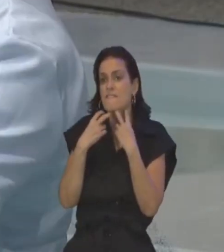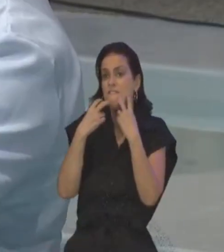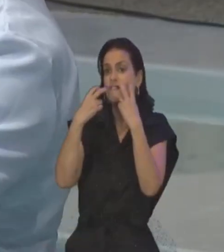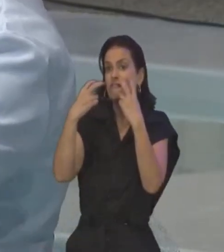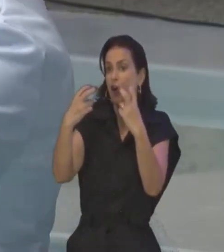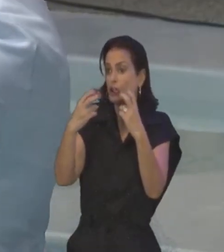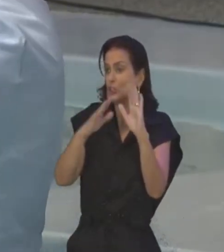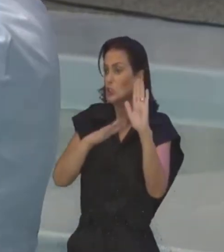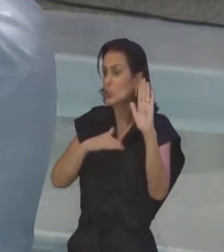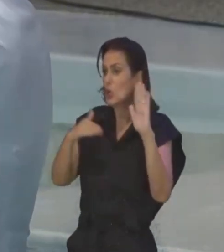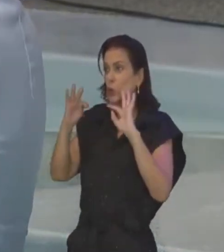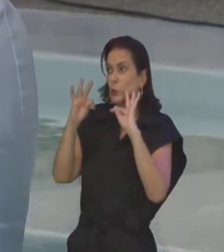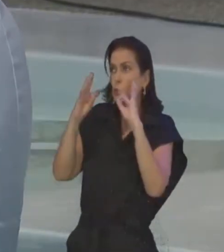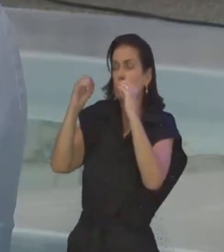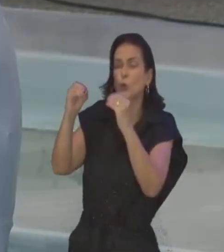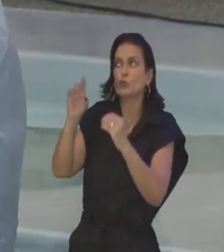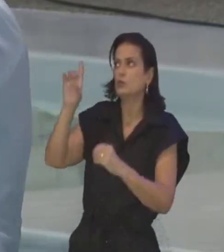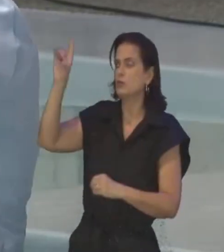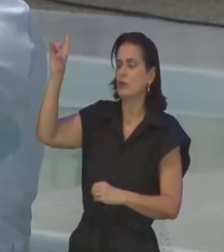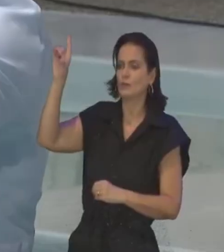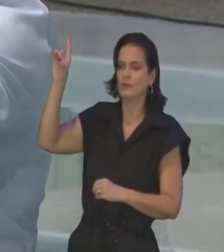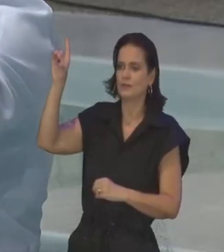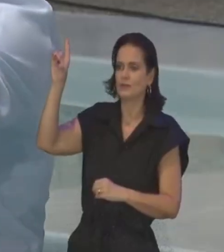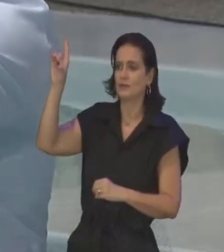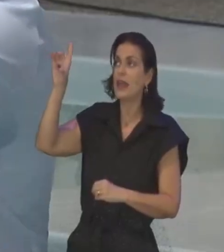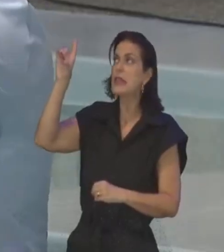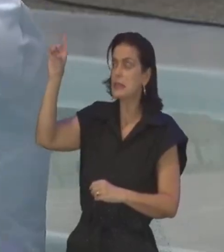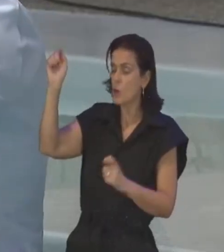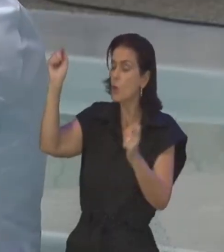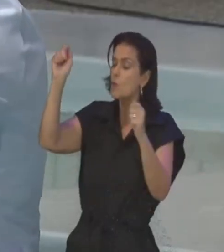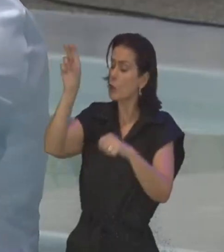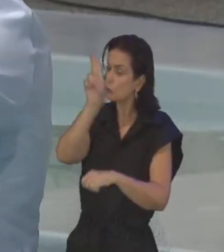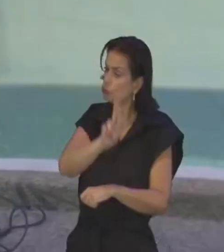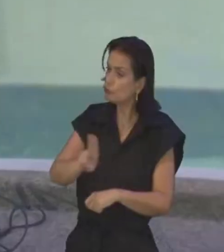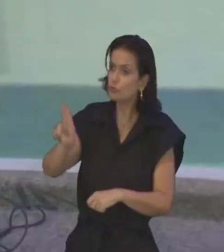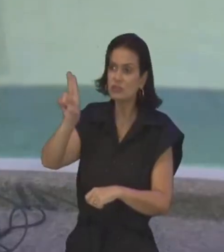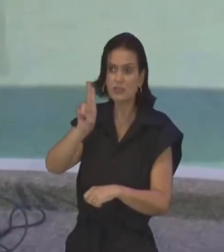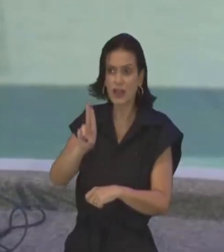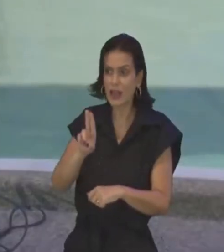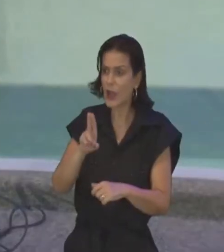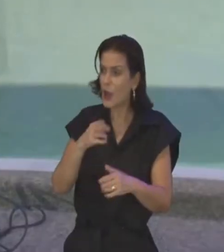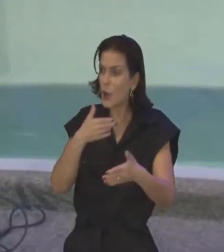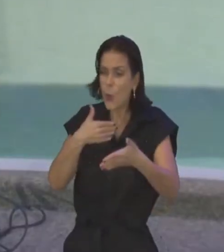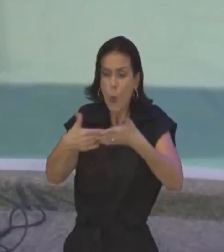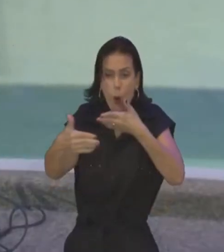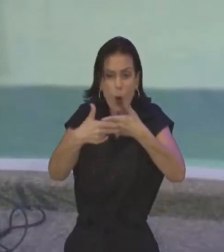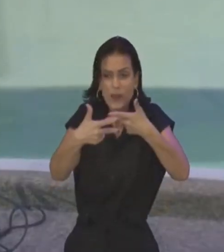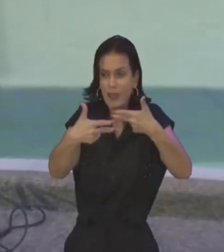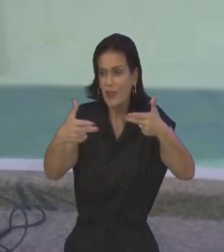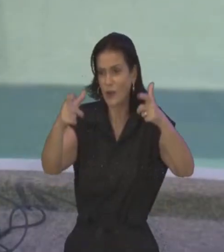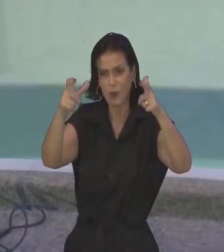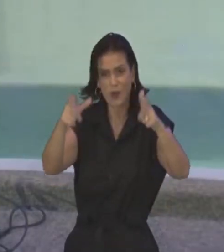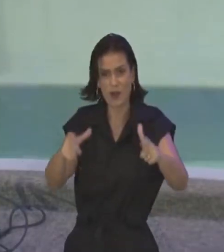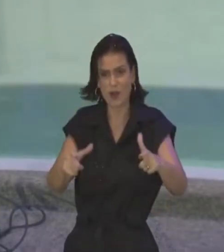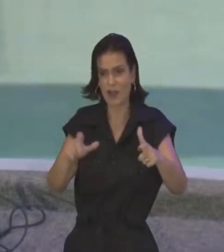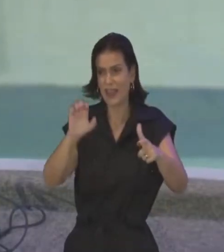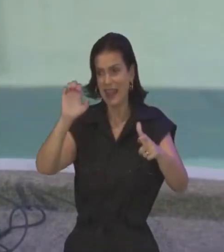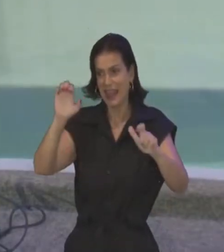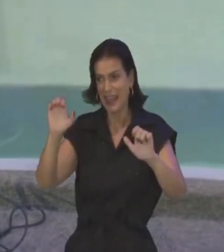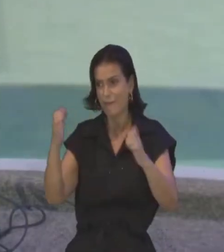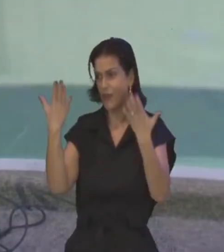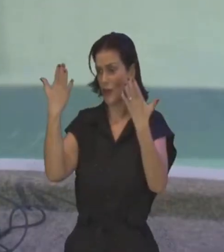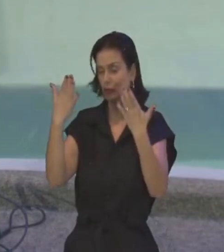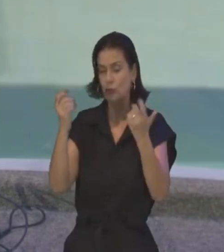total de Deus, porque Deus pode usar cada pessoa. Deus pode usar um evento. Deus pode usar